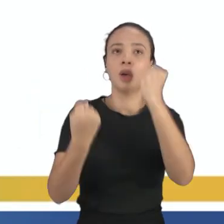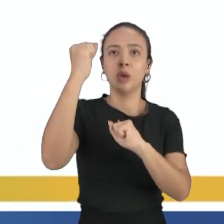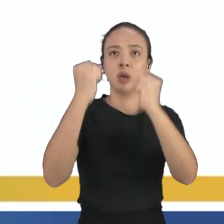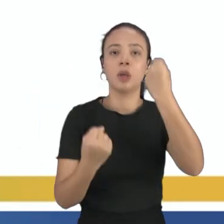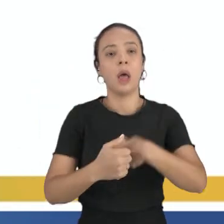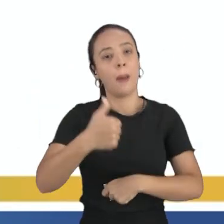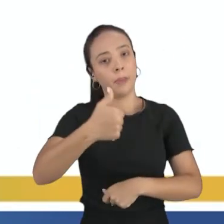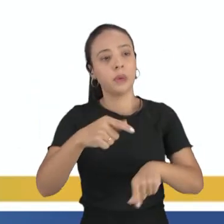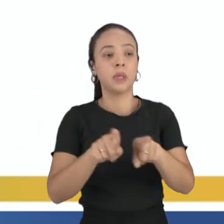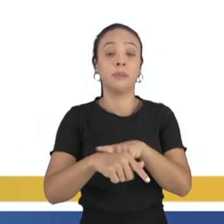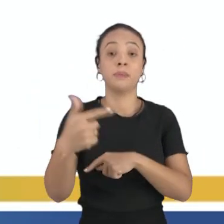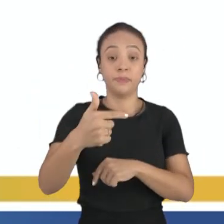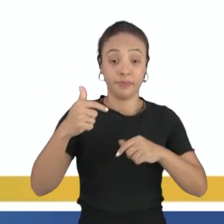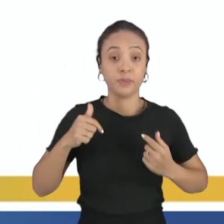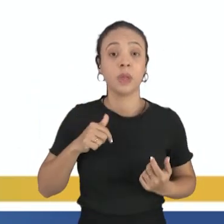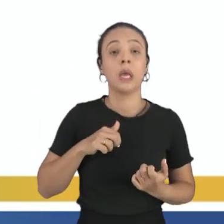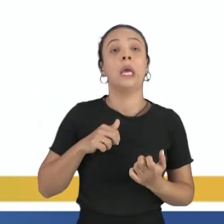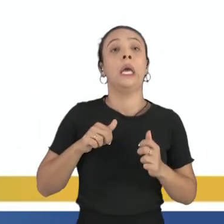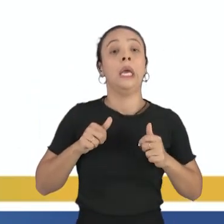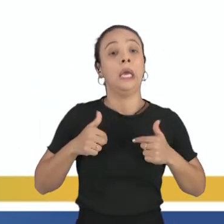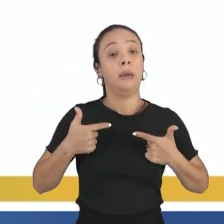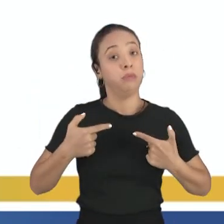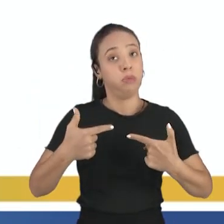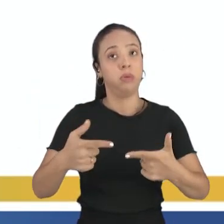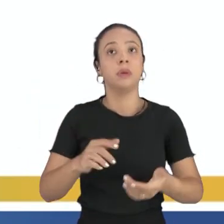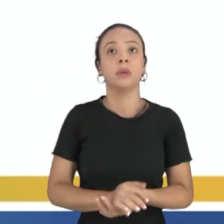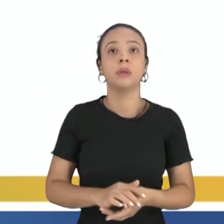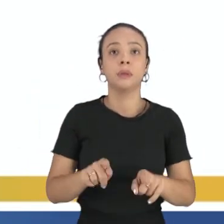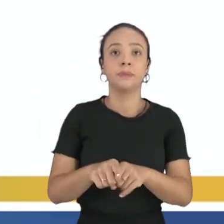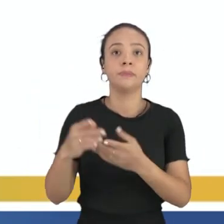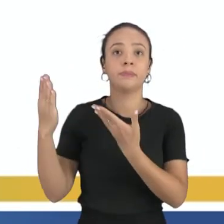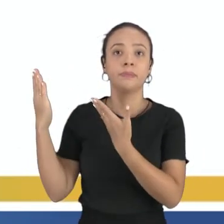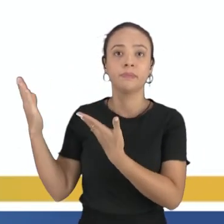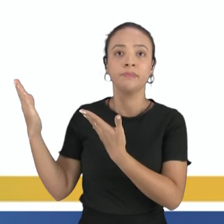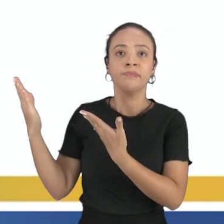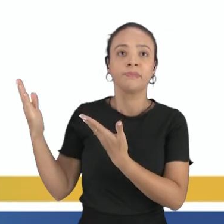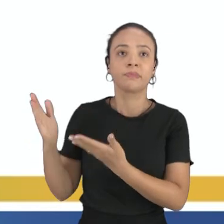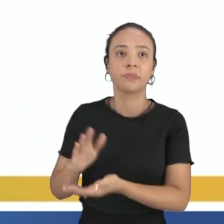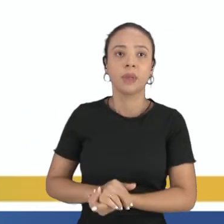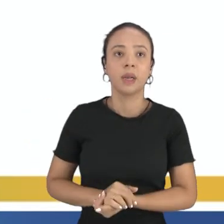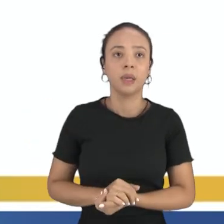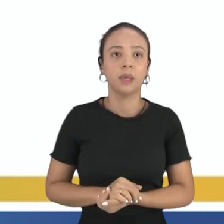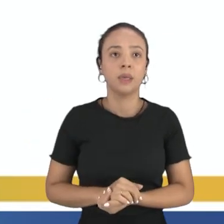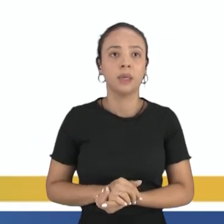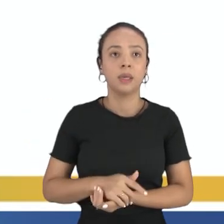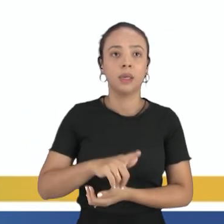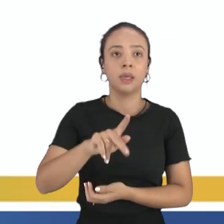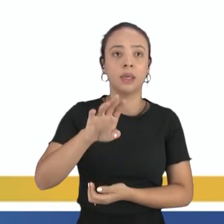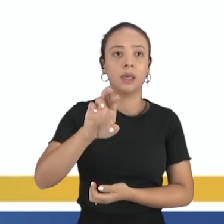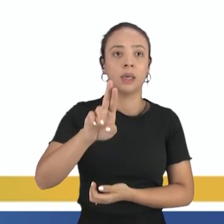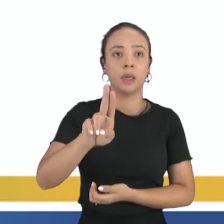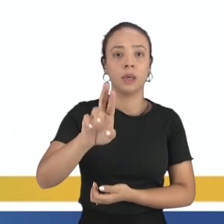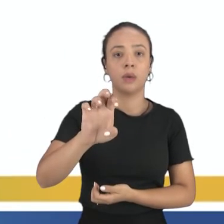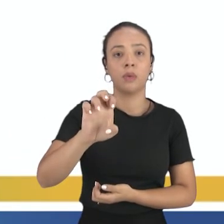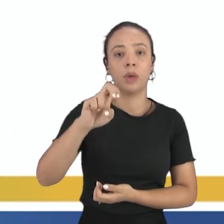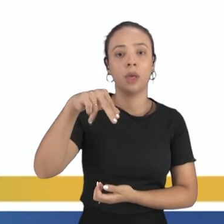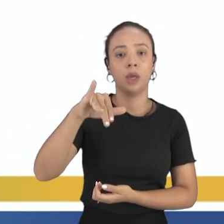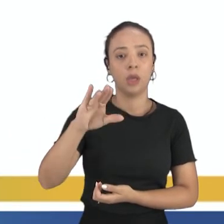e a Segunda Guerra. Guernica, de Pablo Picasso, retrata o massacre na cidade de Guernica durante a Guerra Civil